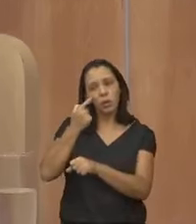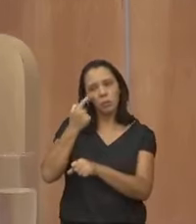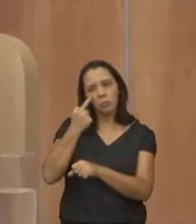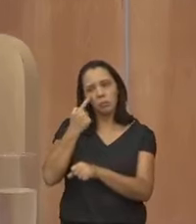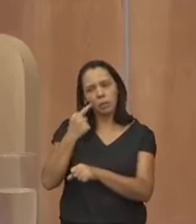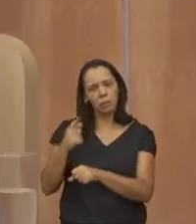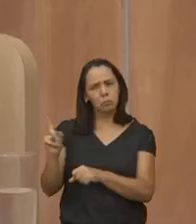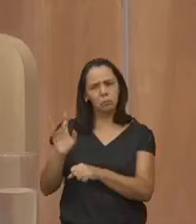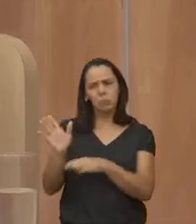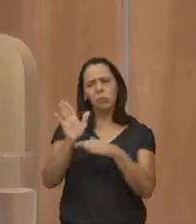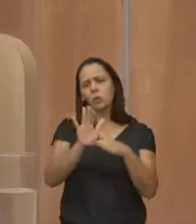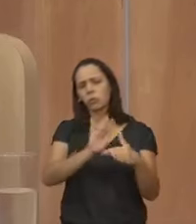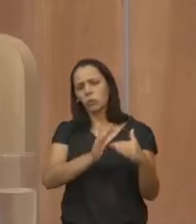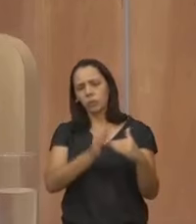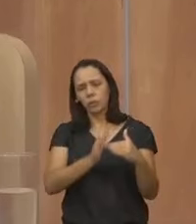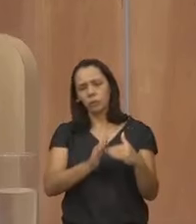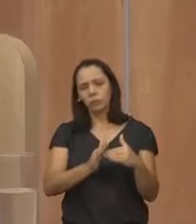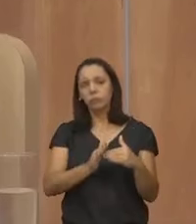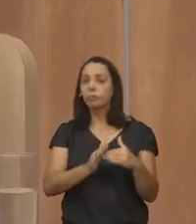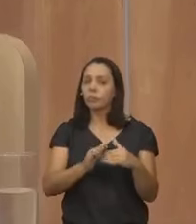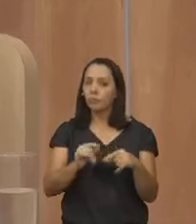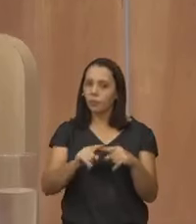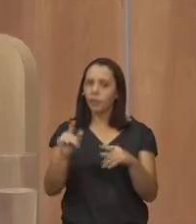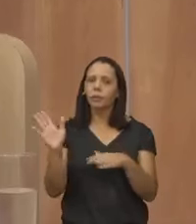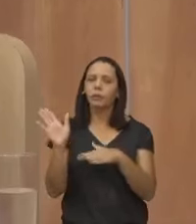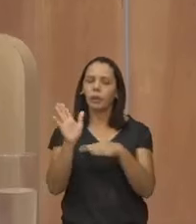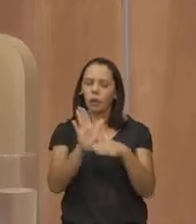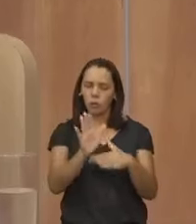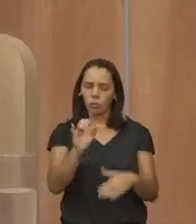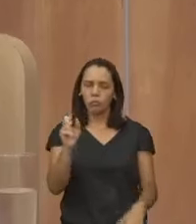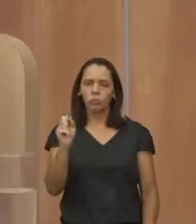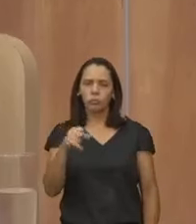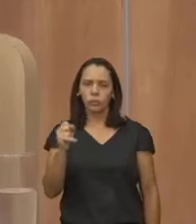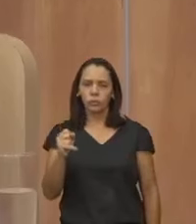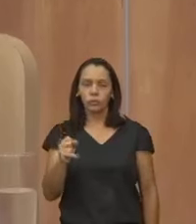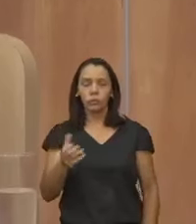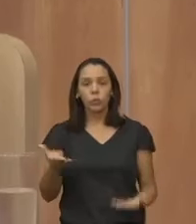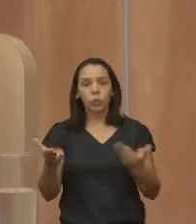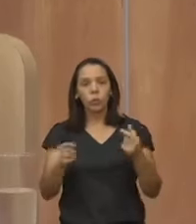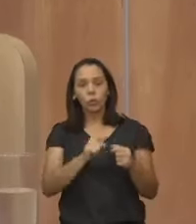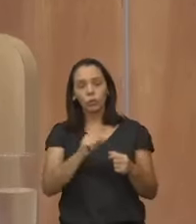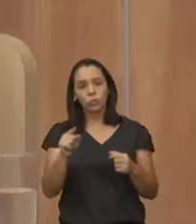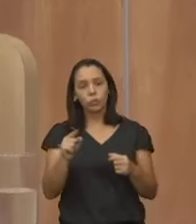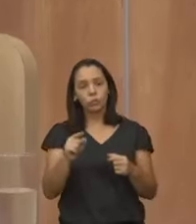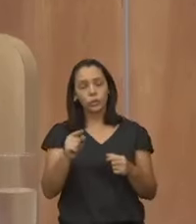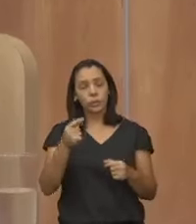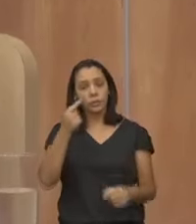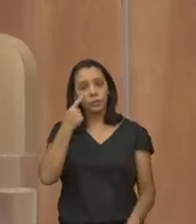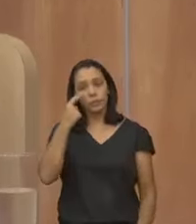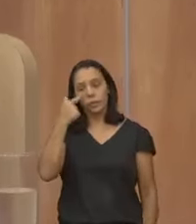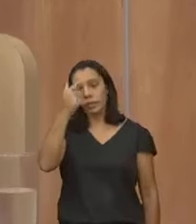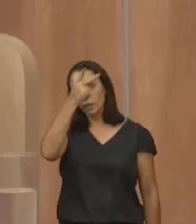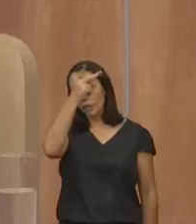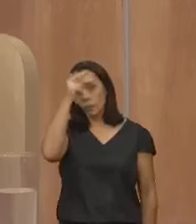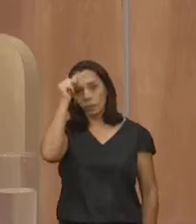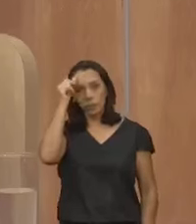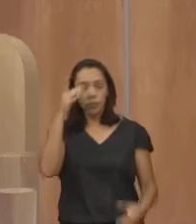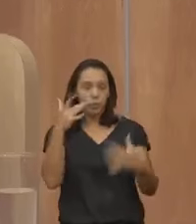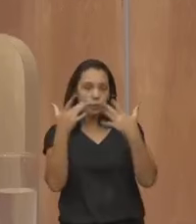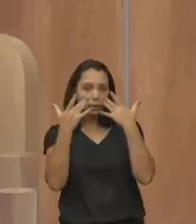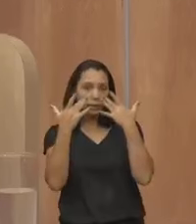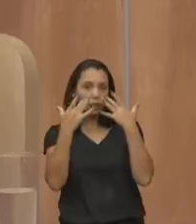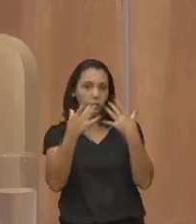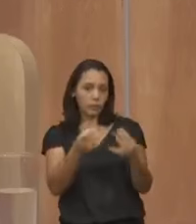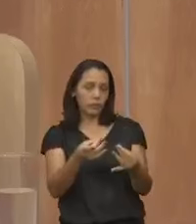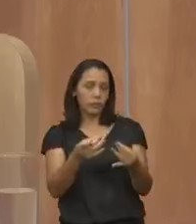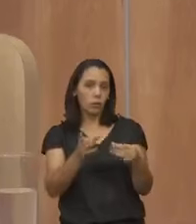sim. Hoje vocês conseguem enxergar um pouco mais de atenção da Prefeitura no que diz respeito à